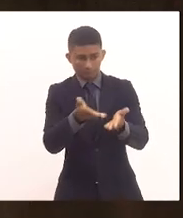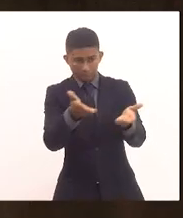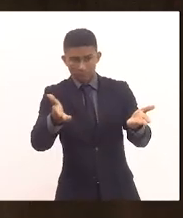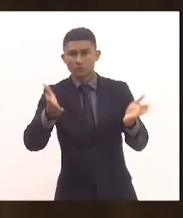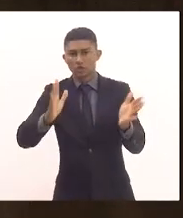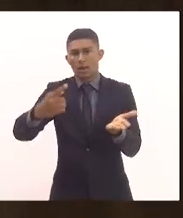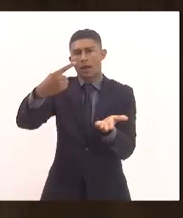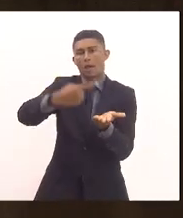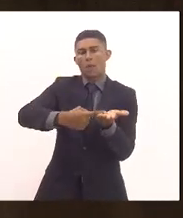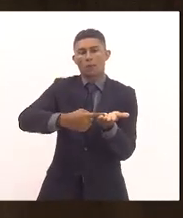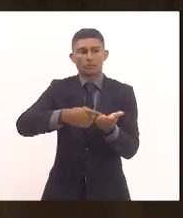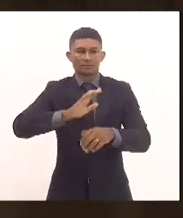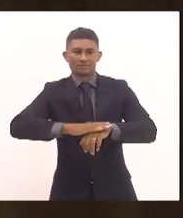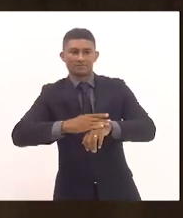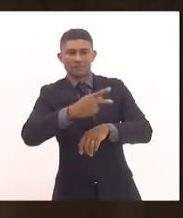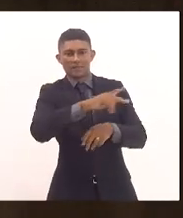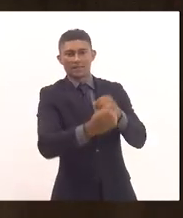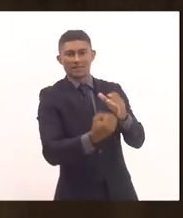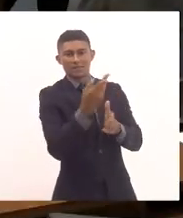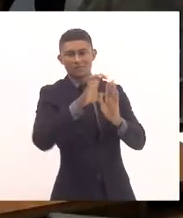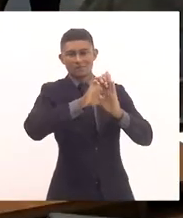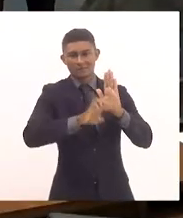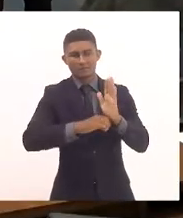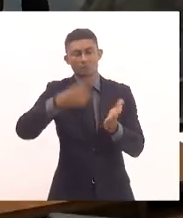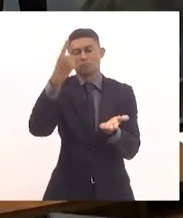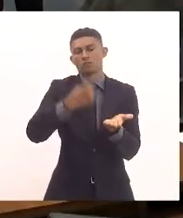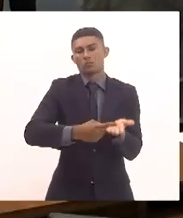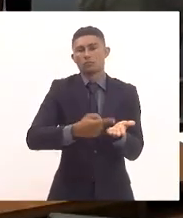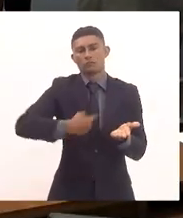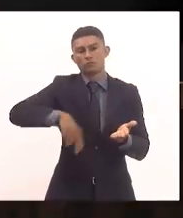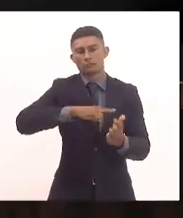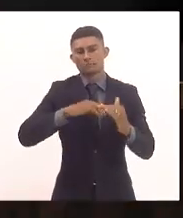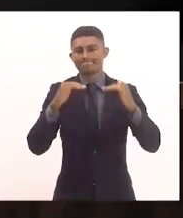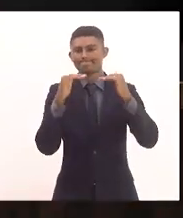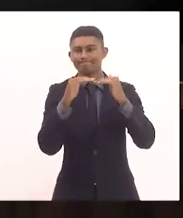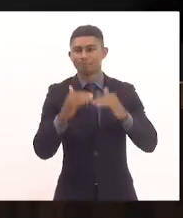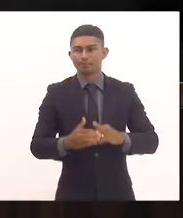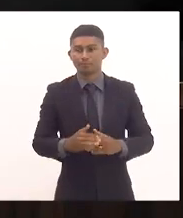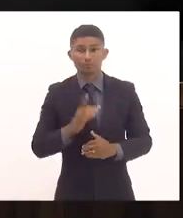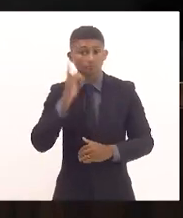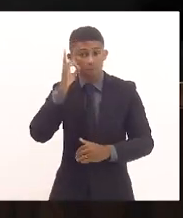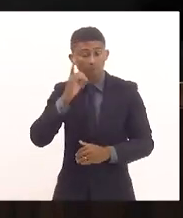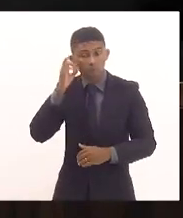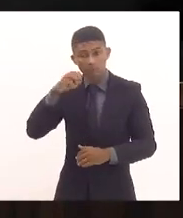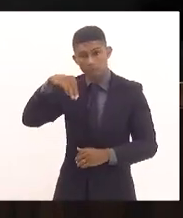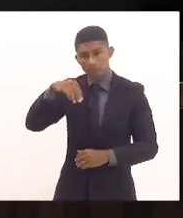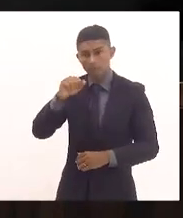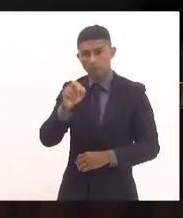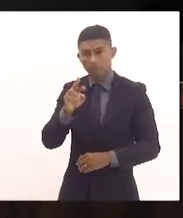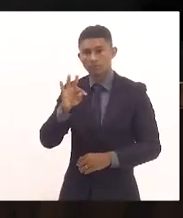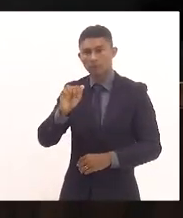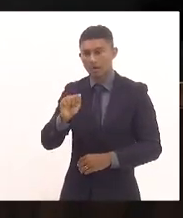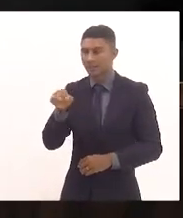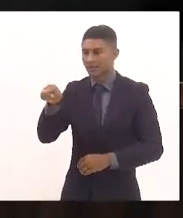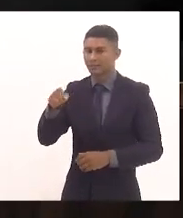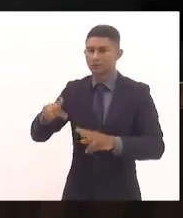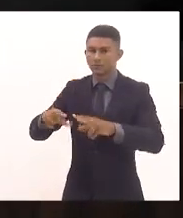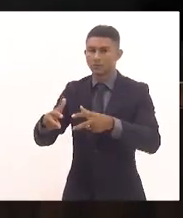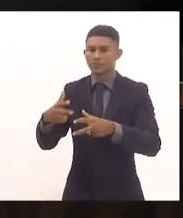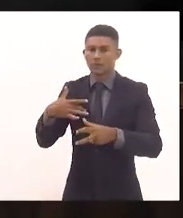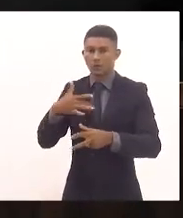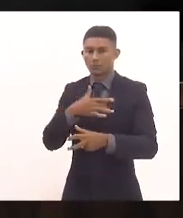feito com a autora em relação às emendas. Deputada Marta Rocha, pela saúde, já que nós já trata-se de